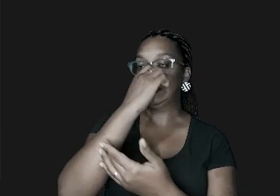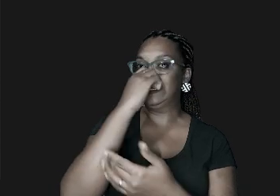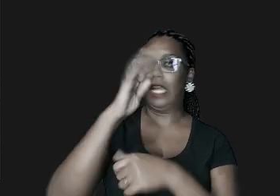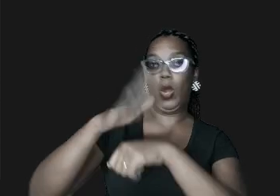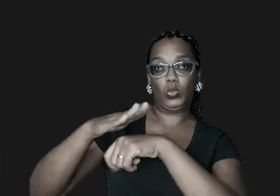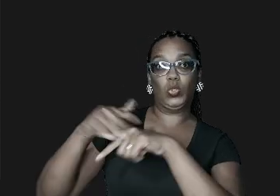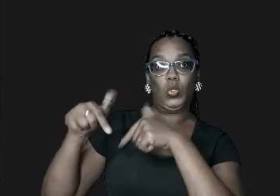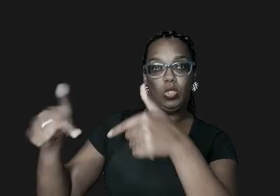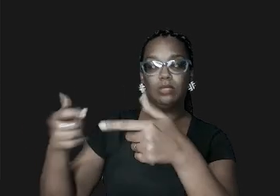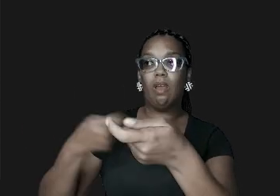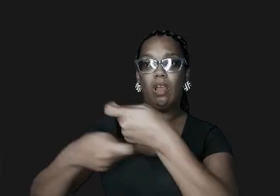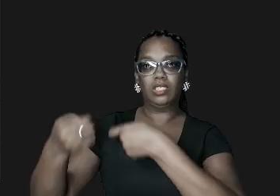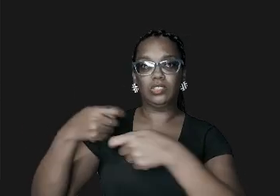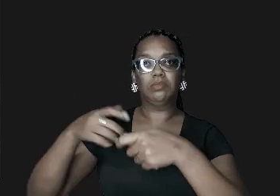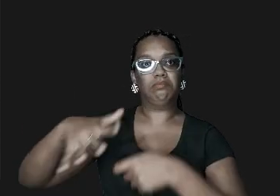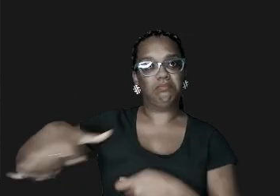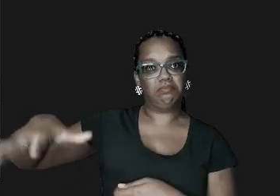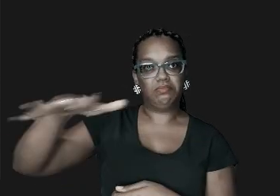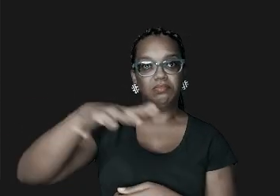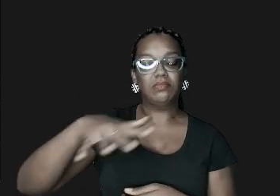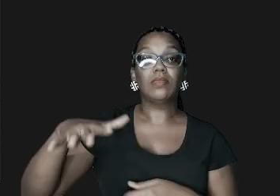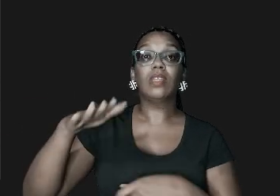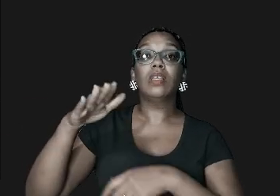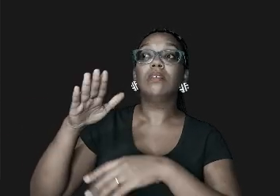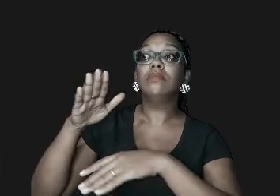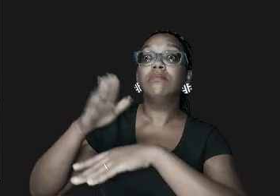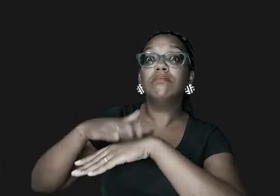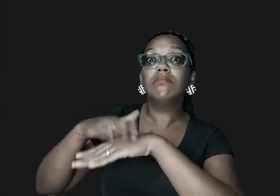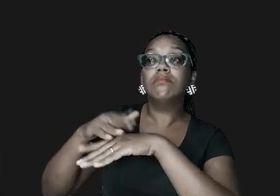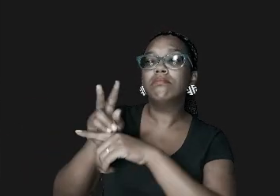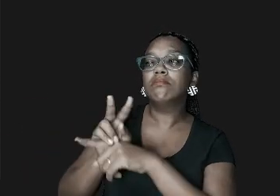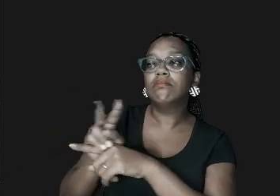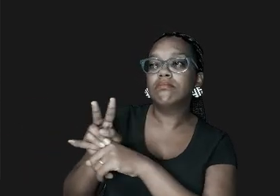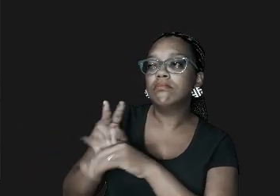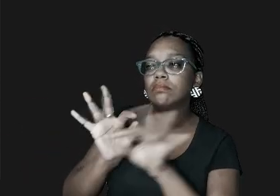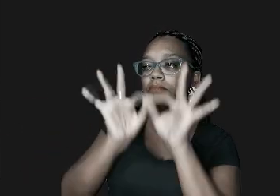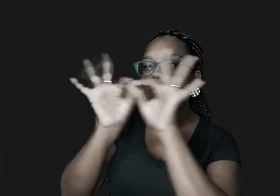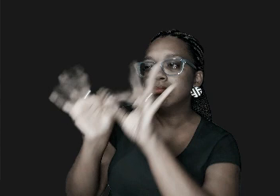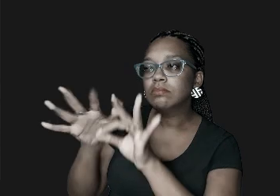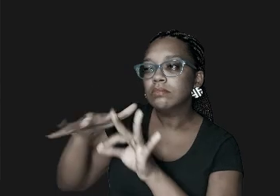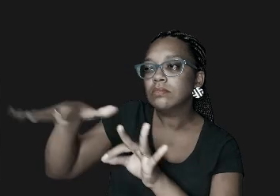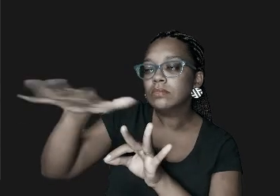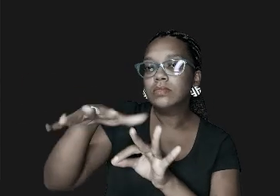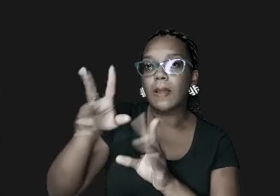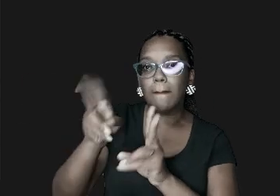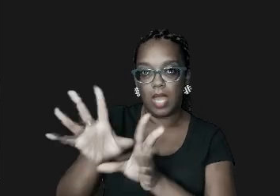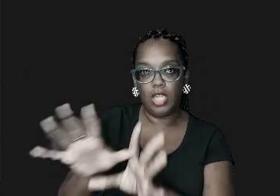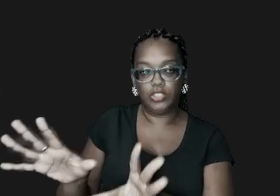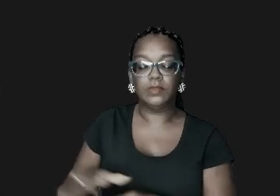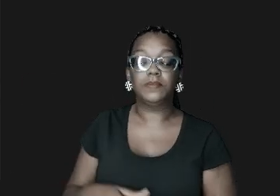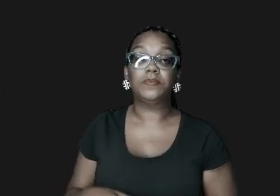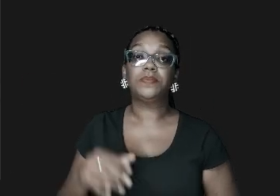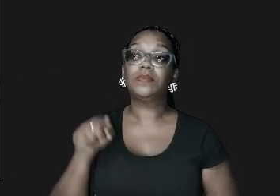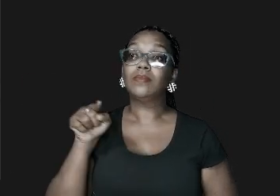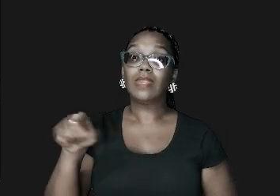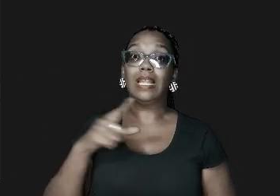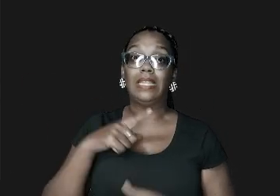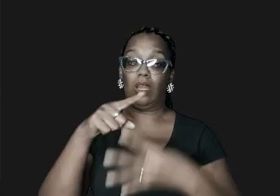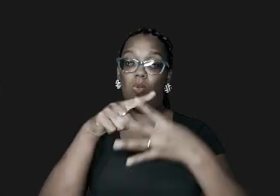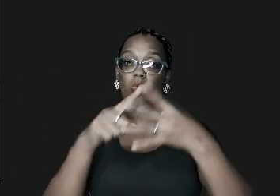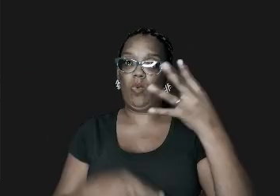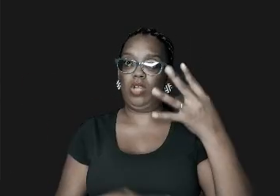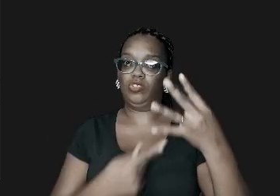intermediários um outro cliente somos a gente autônomos os administradores de mercado e o próprio acompanhamento de mercado em si